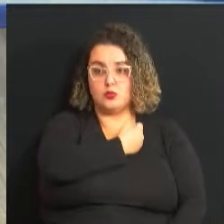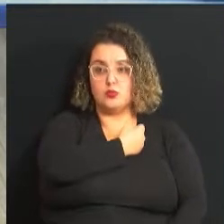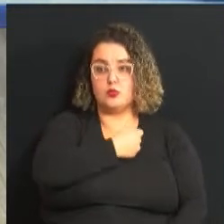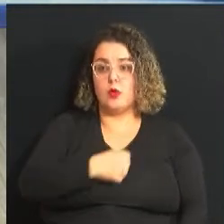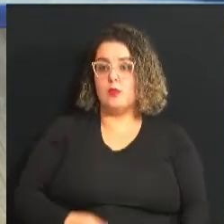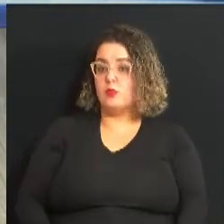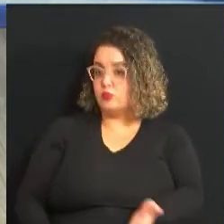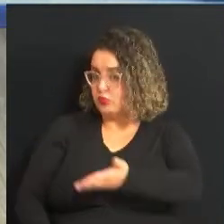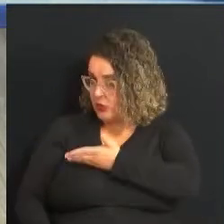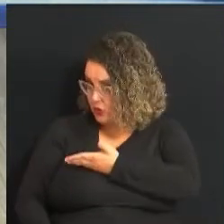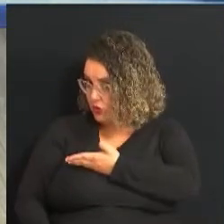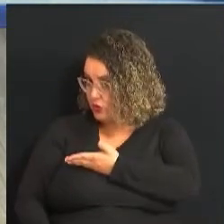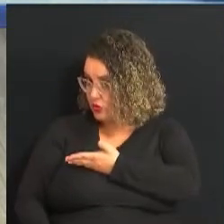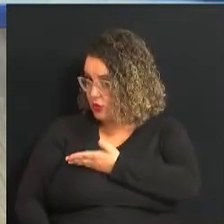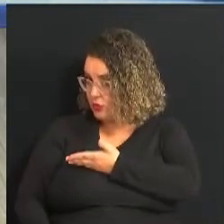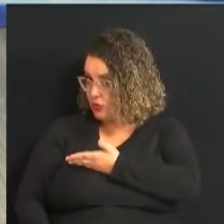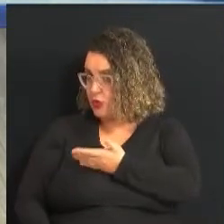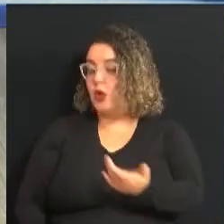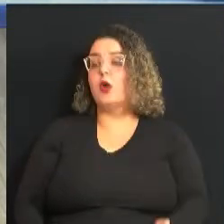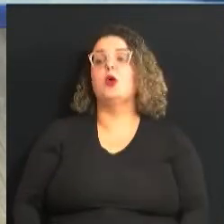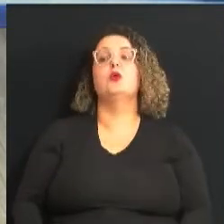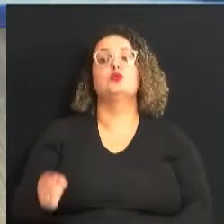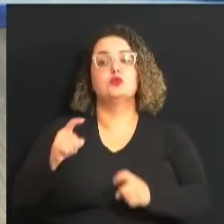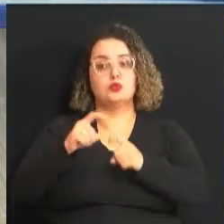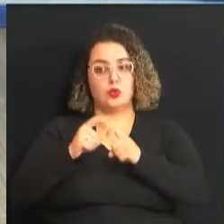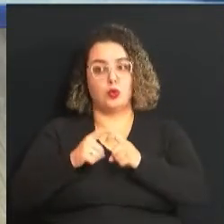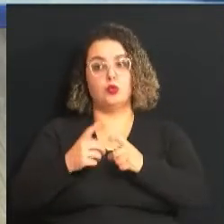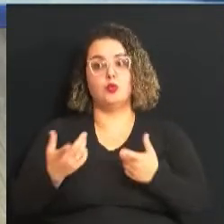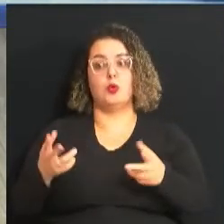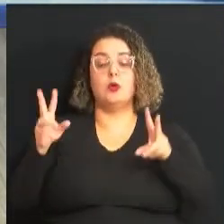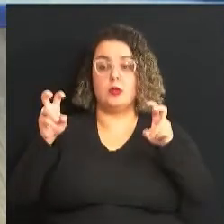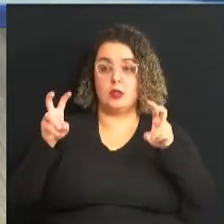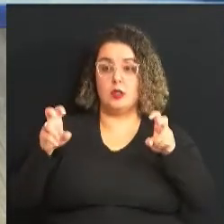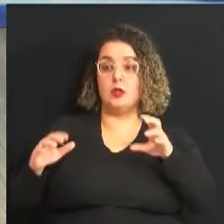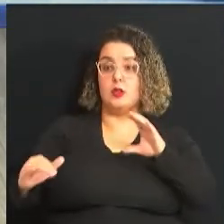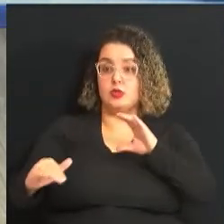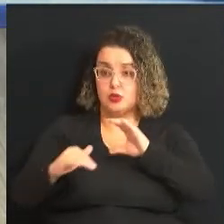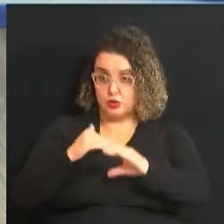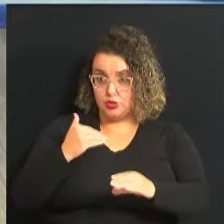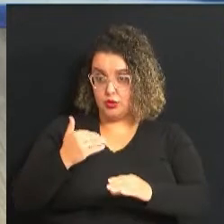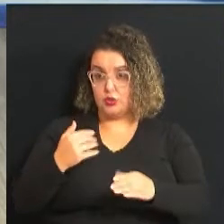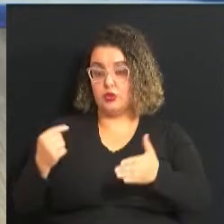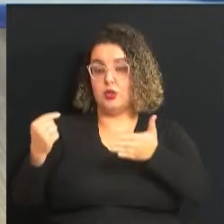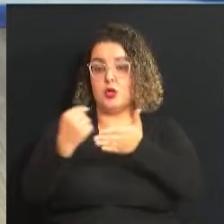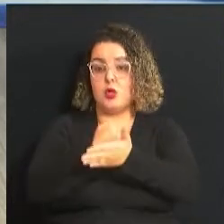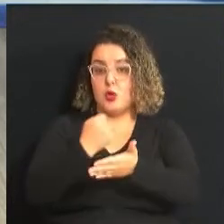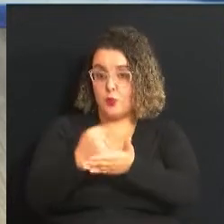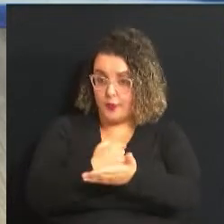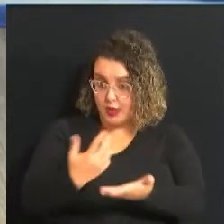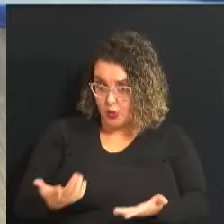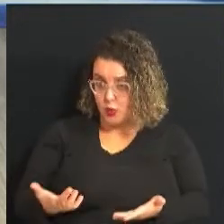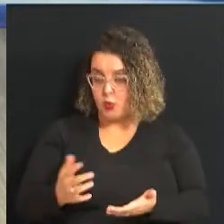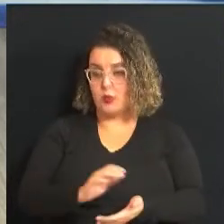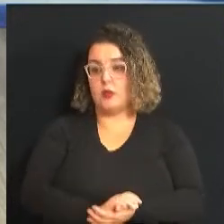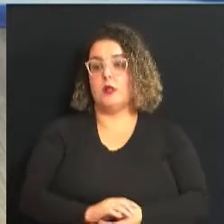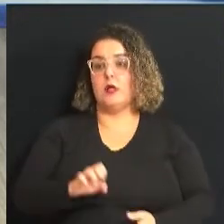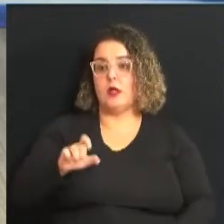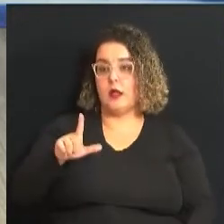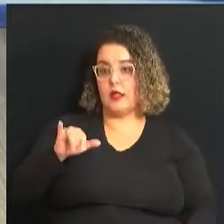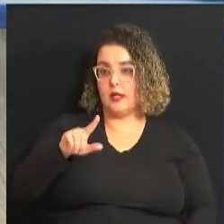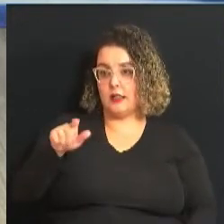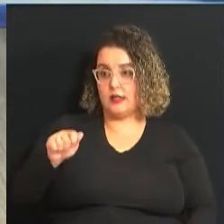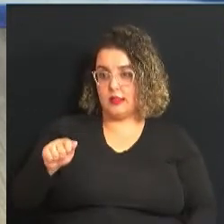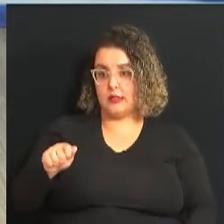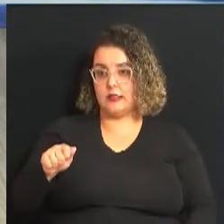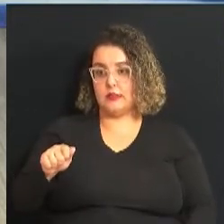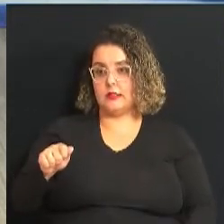no seu vídeo. Doutora, sobre esse tema estão chegando aqui algumas perguntas. Elisa Matias, ela não falou